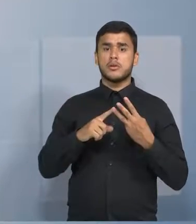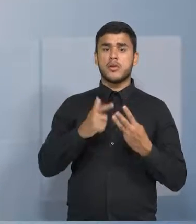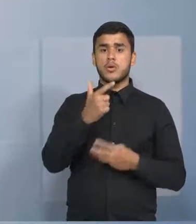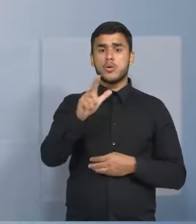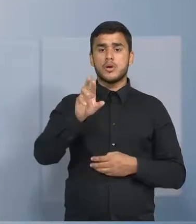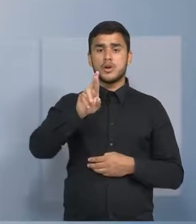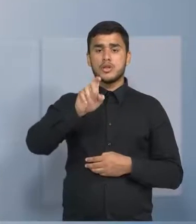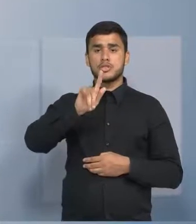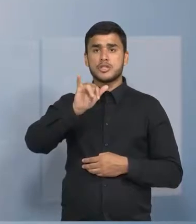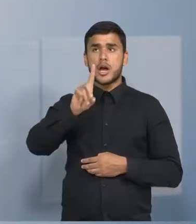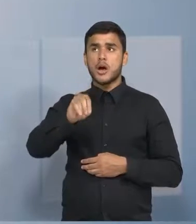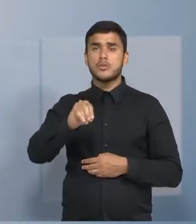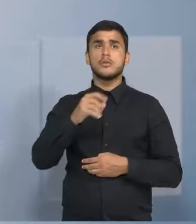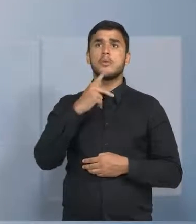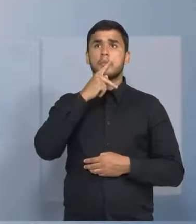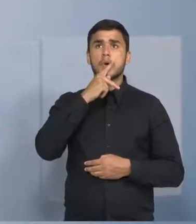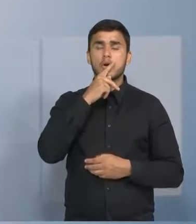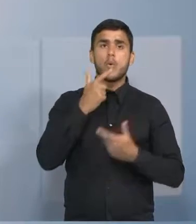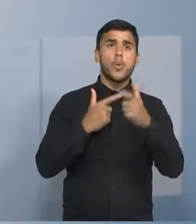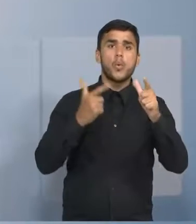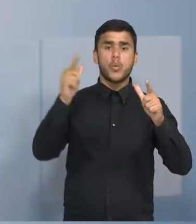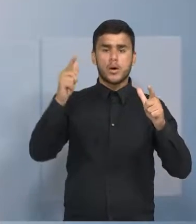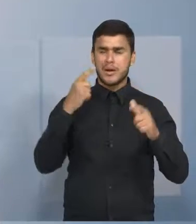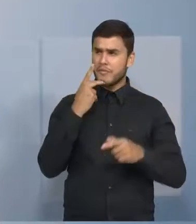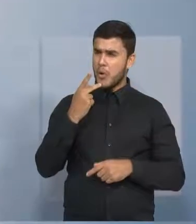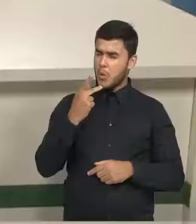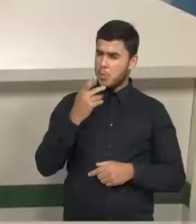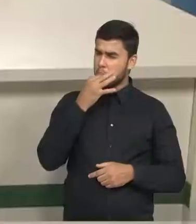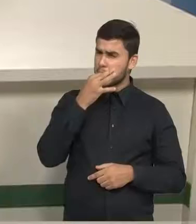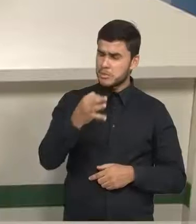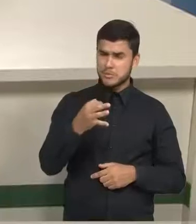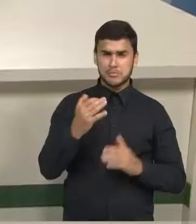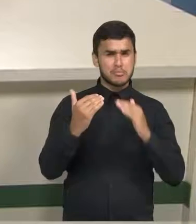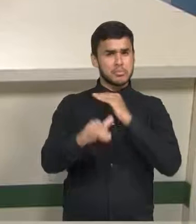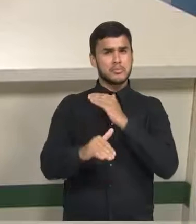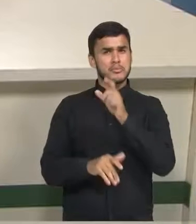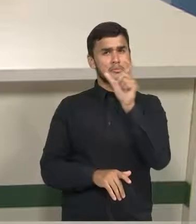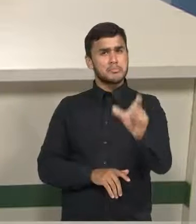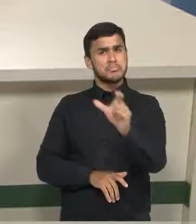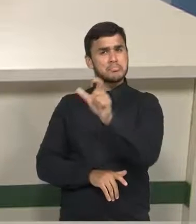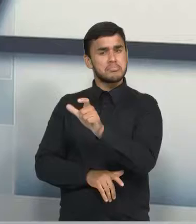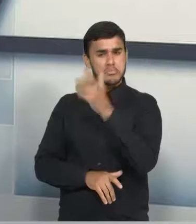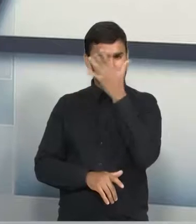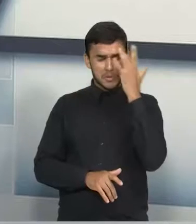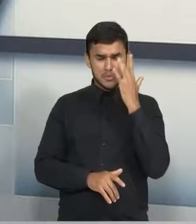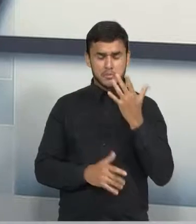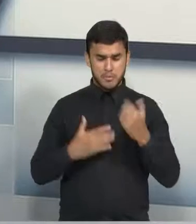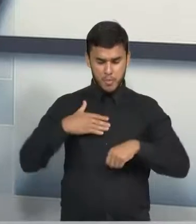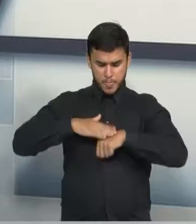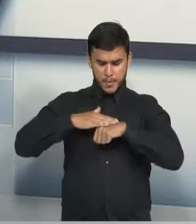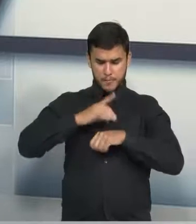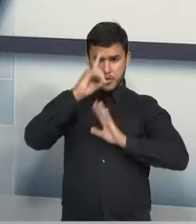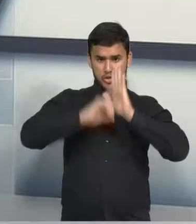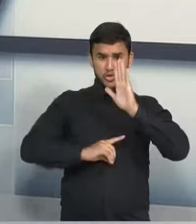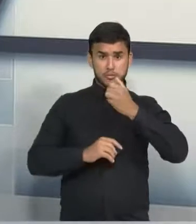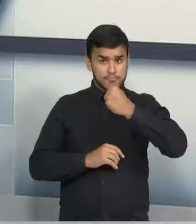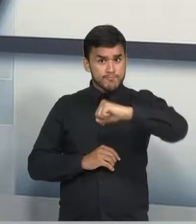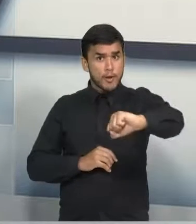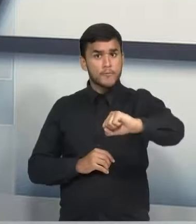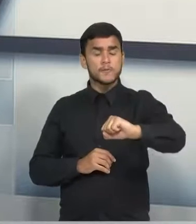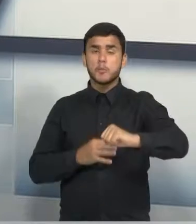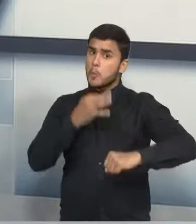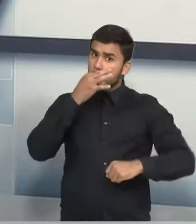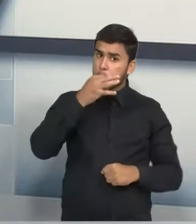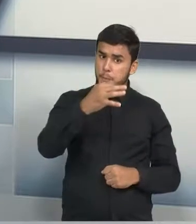né? Eu não tenho a frase dela não, mas ela foi muito feliz. É o seguinte, as pessoas que defendem direitos, o seu direito, ela tem